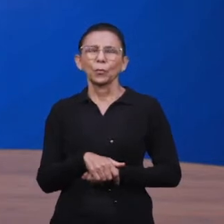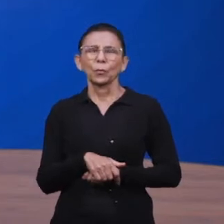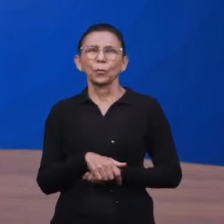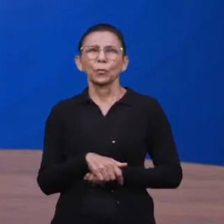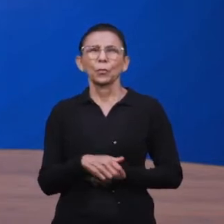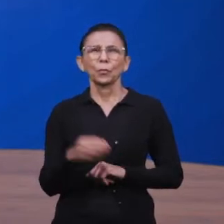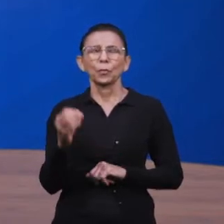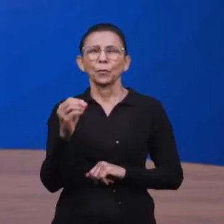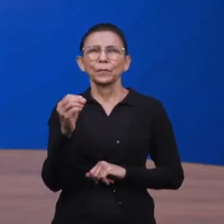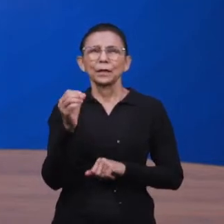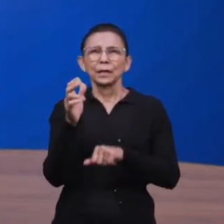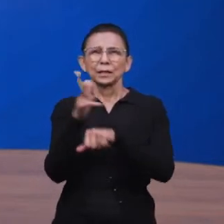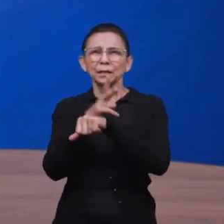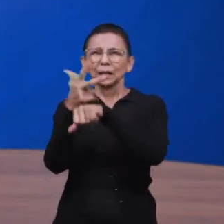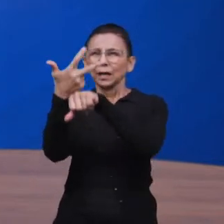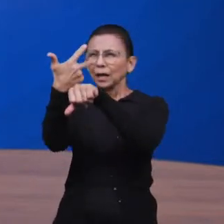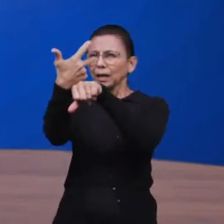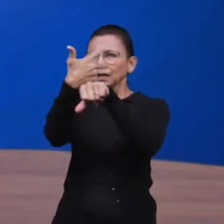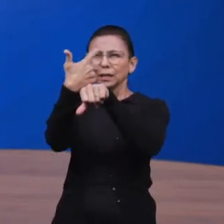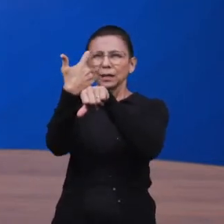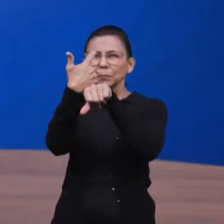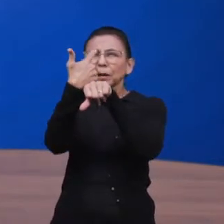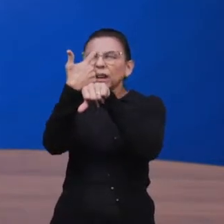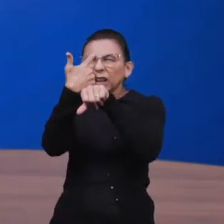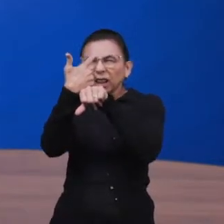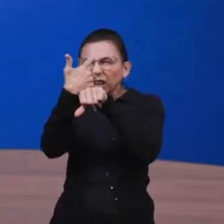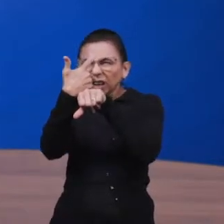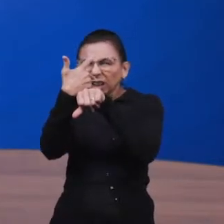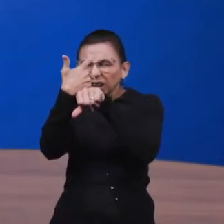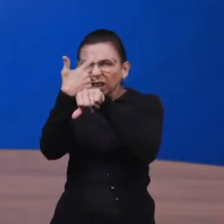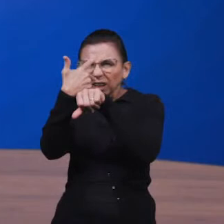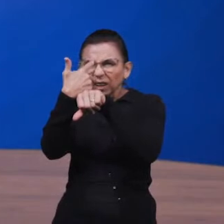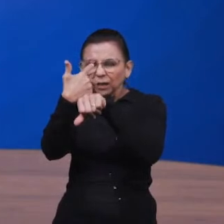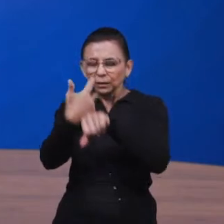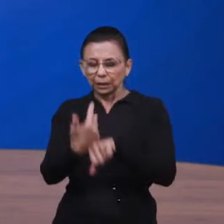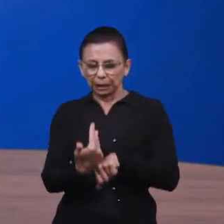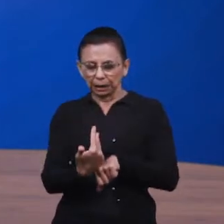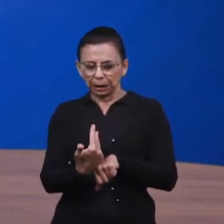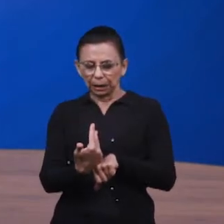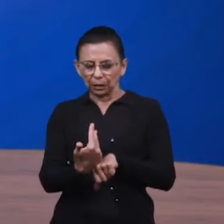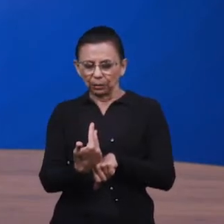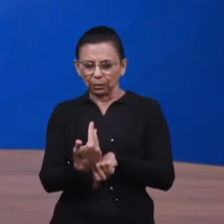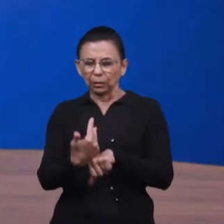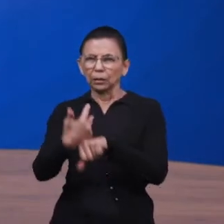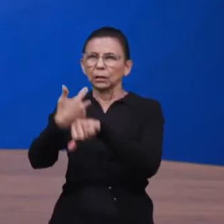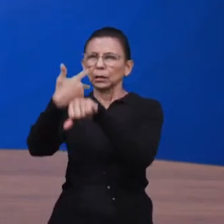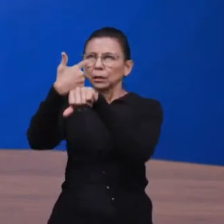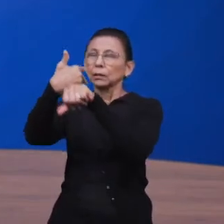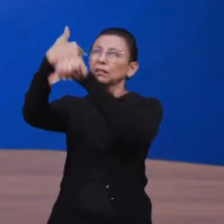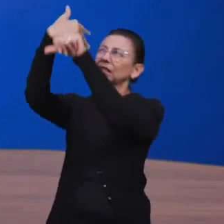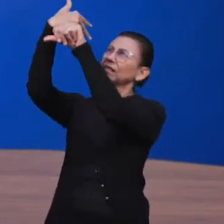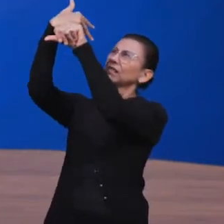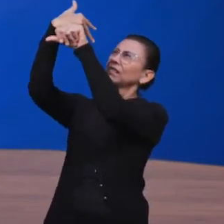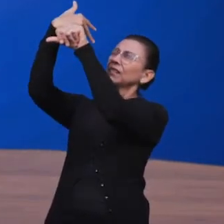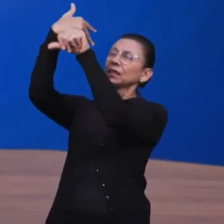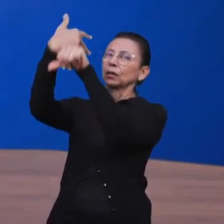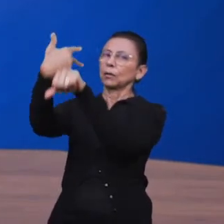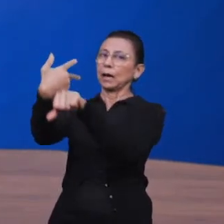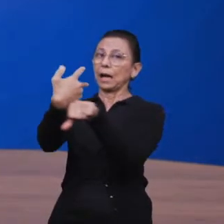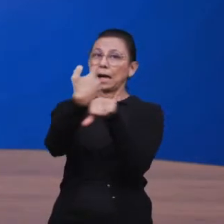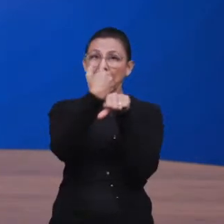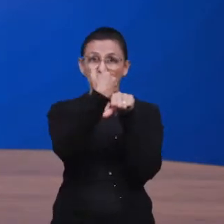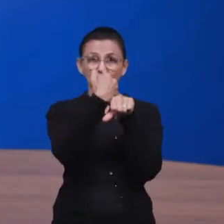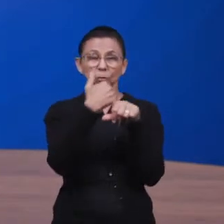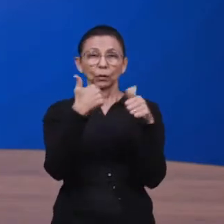câmera, e também de preferência coloque a câmera na altura do rosto e não de baixo para cima ou de cima para baixo, para que não haja deformação da imagem